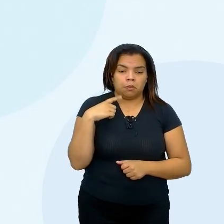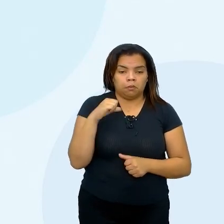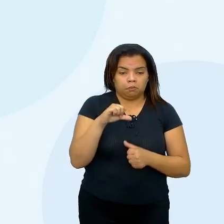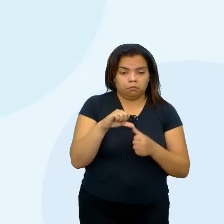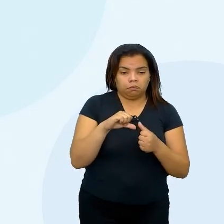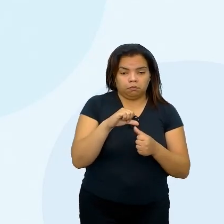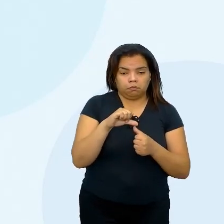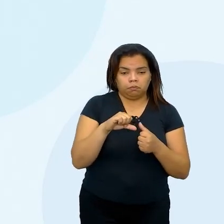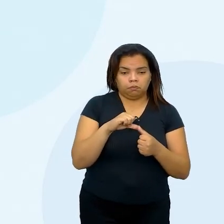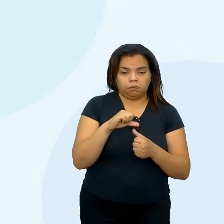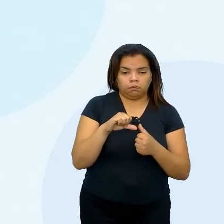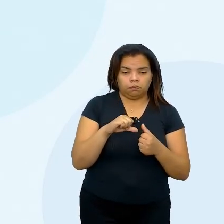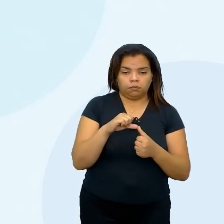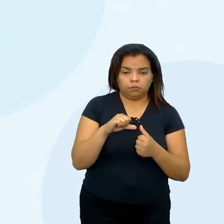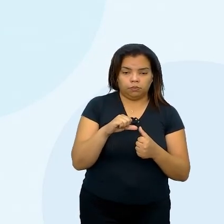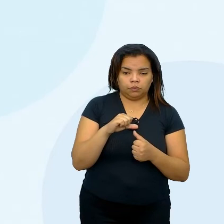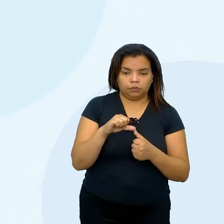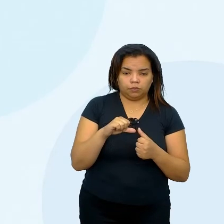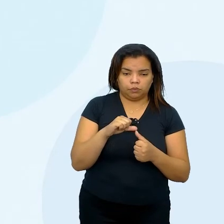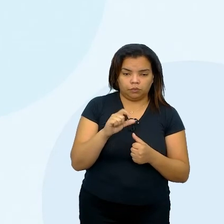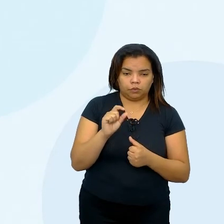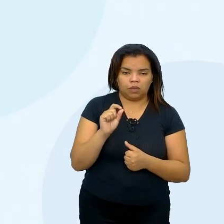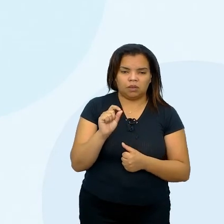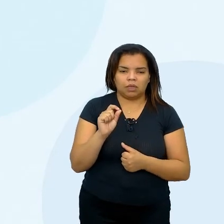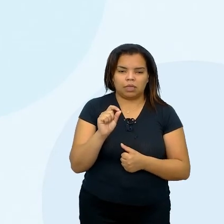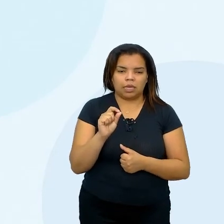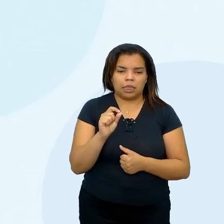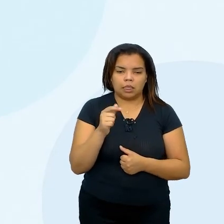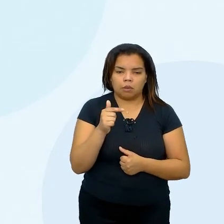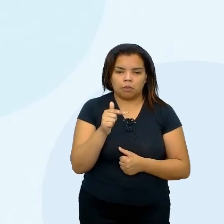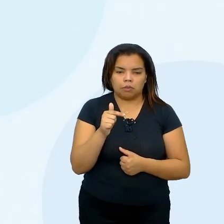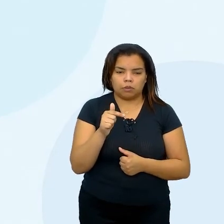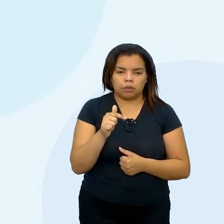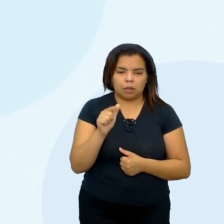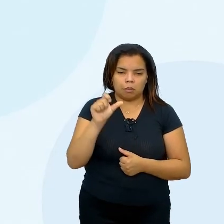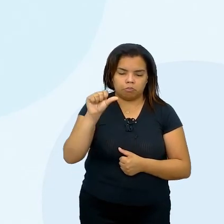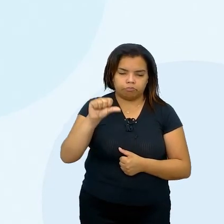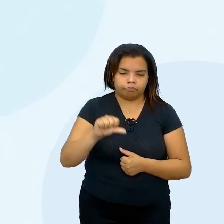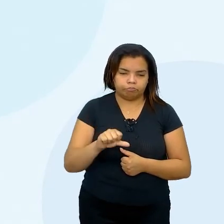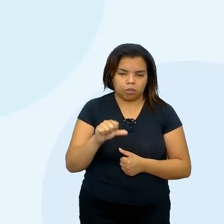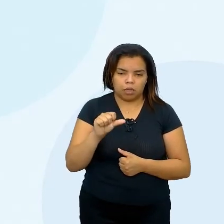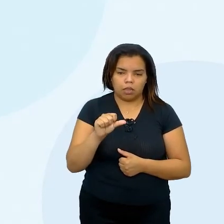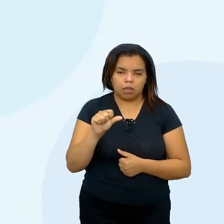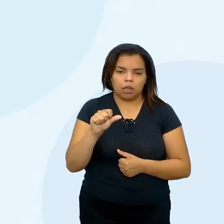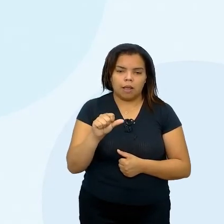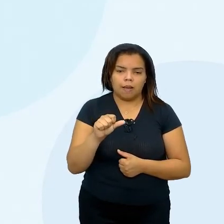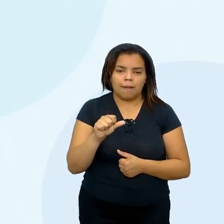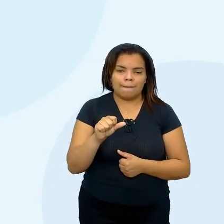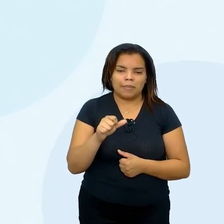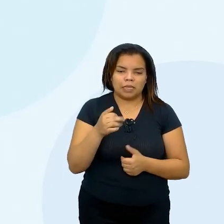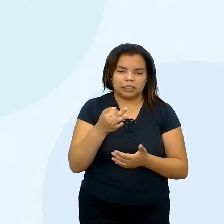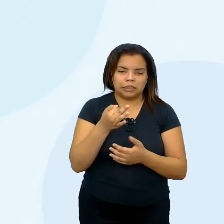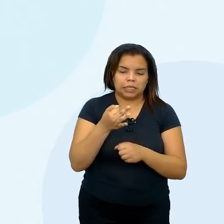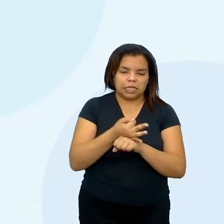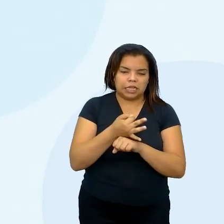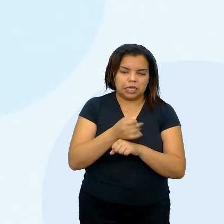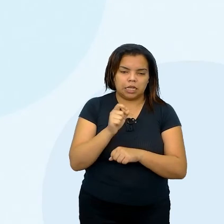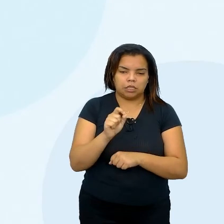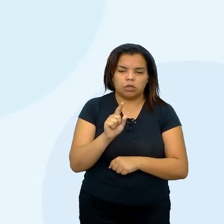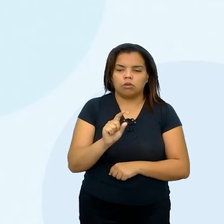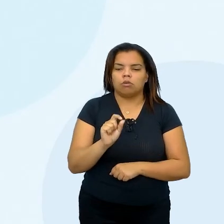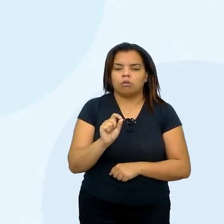são menos suscetíveis à malária. Então, indivíduos com anemia falciforme são mais resistentes